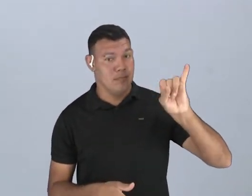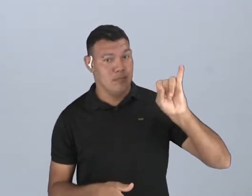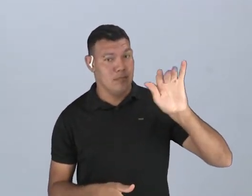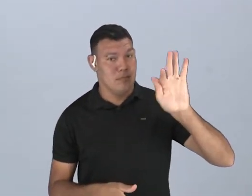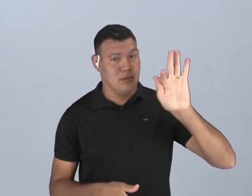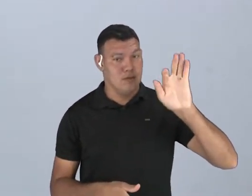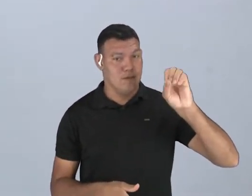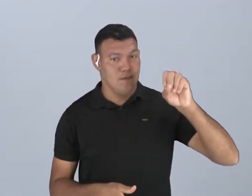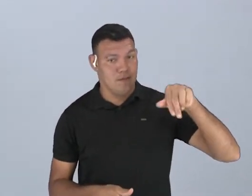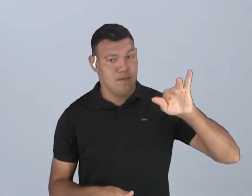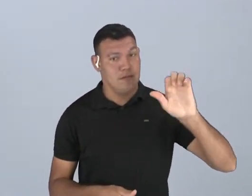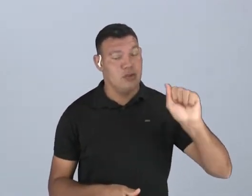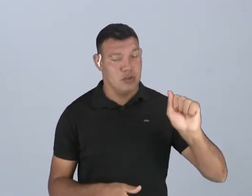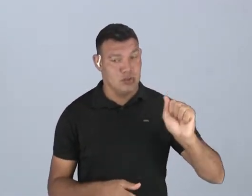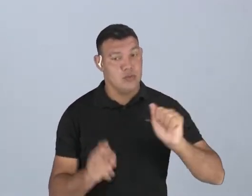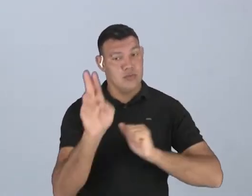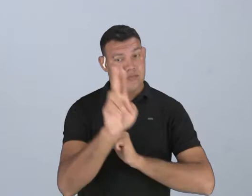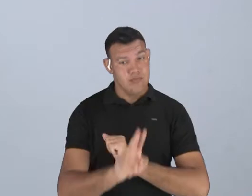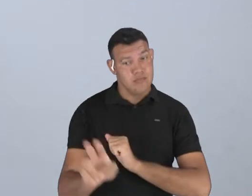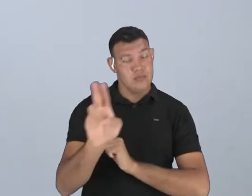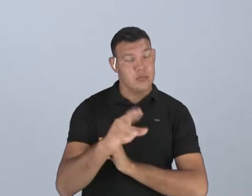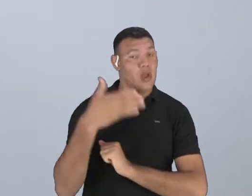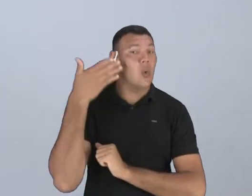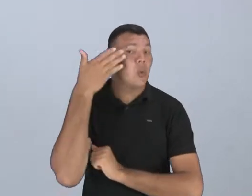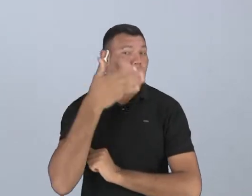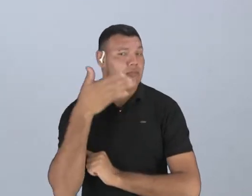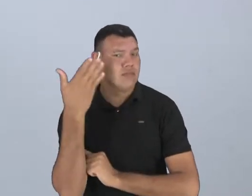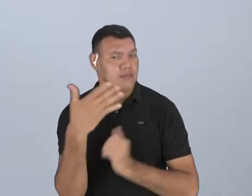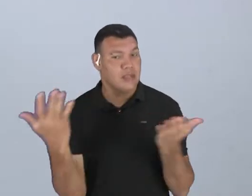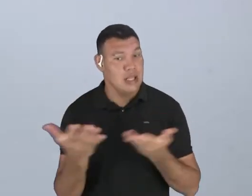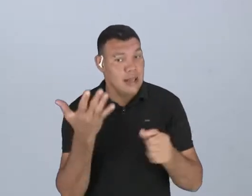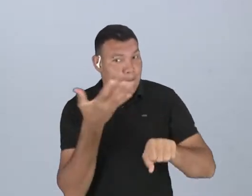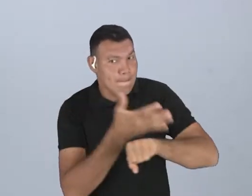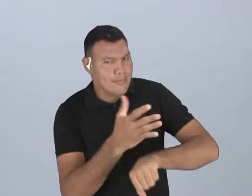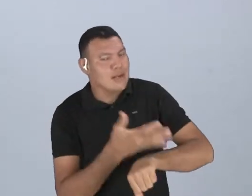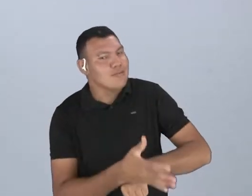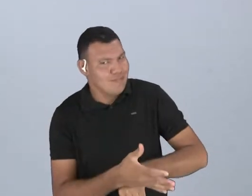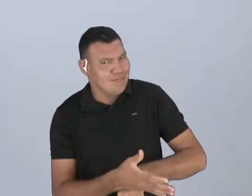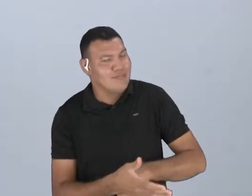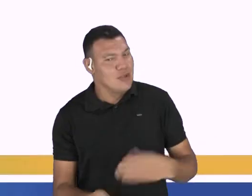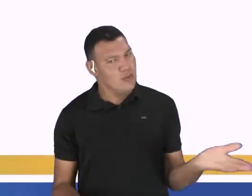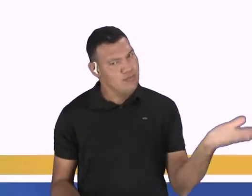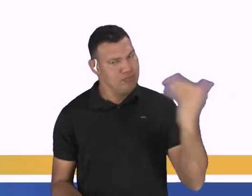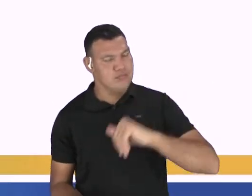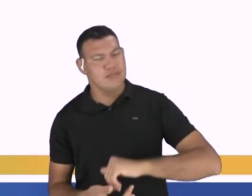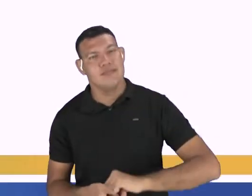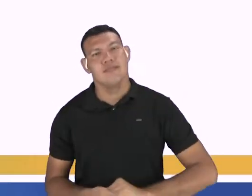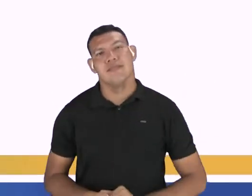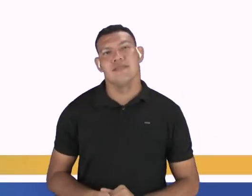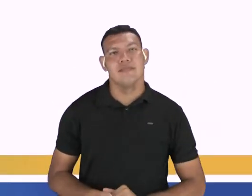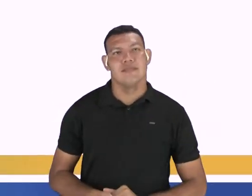discurso. Vamos entender um pouco mais na prática o que vem a ser isso? Vamos comigo.